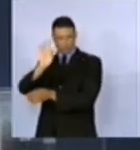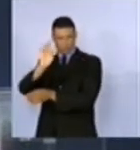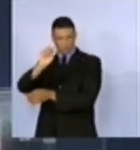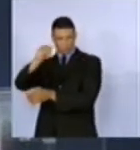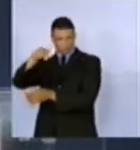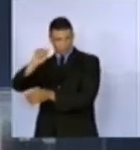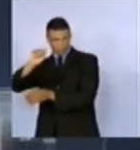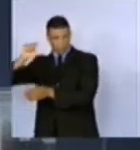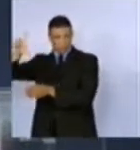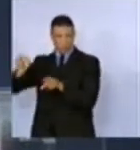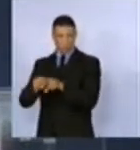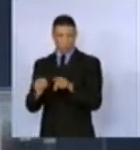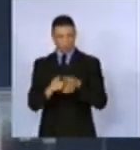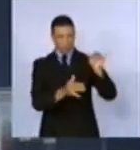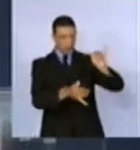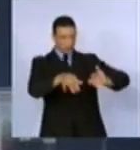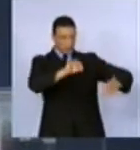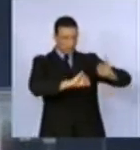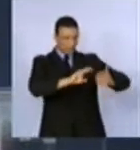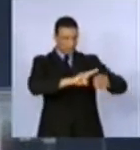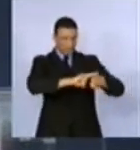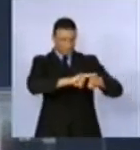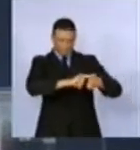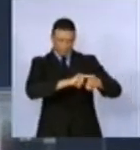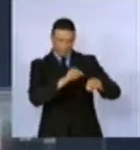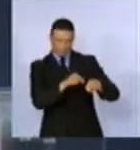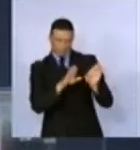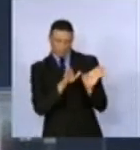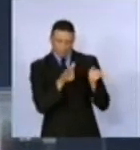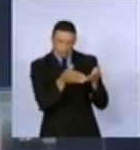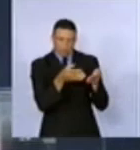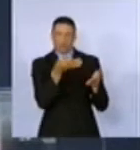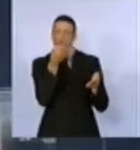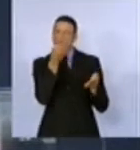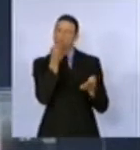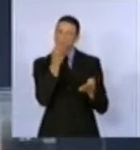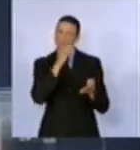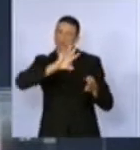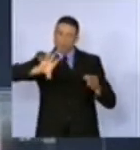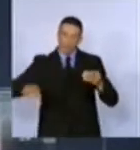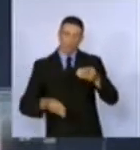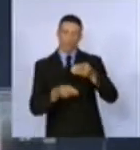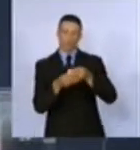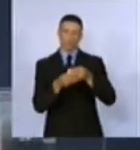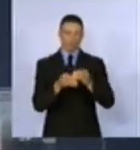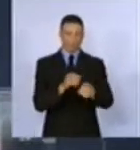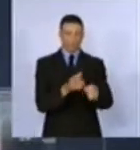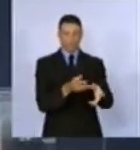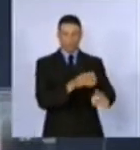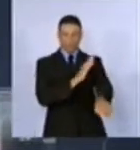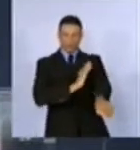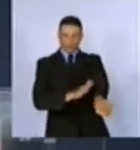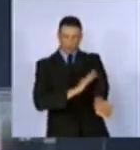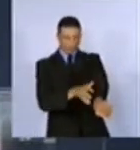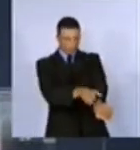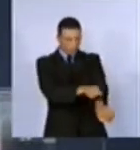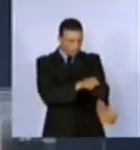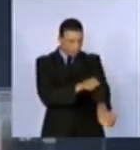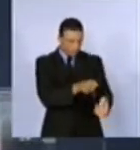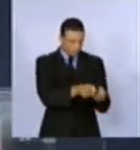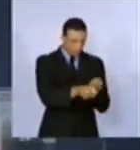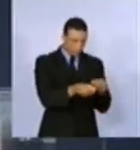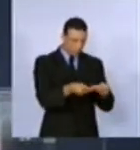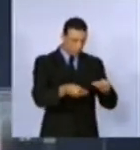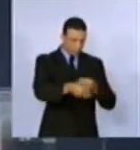químicos ver verdes surgem como opção promissora para a conversão do bagaço e da própria palha